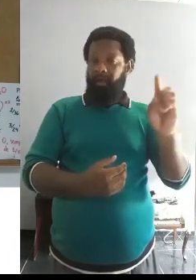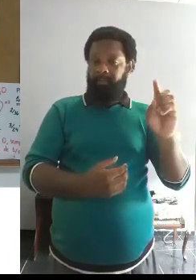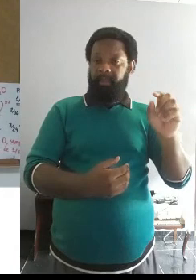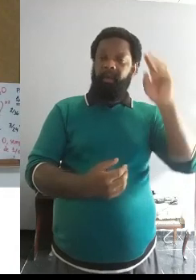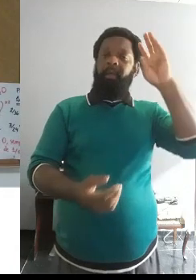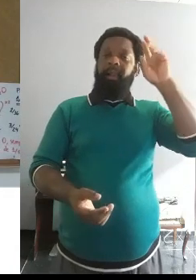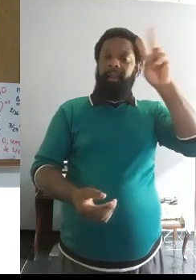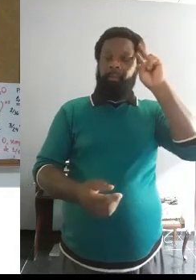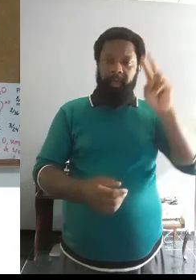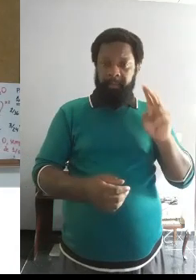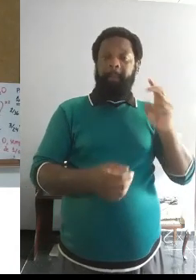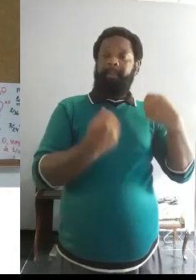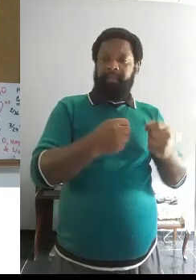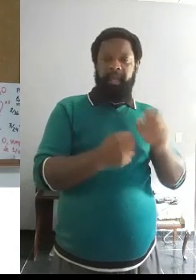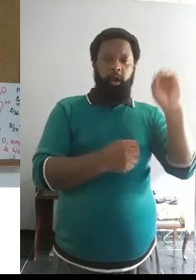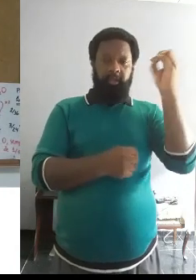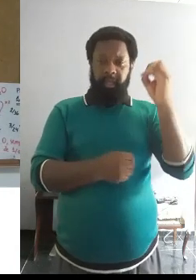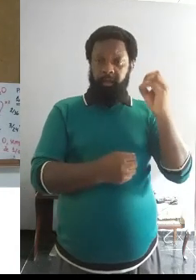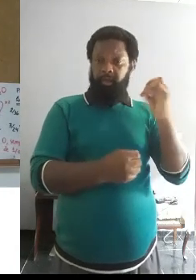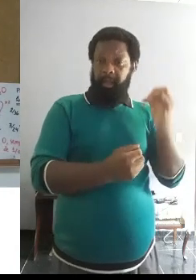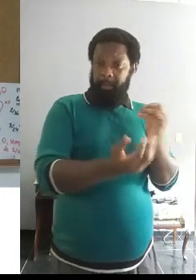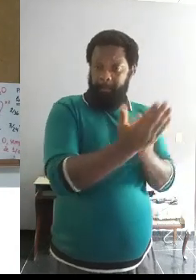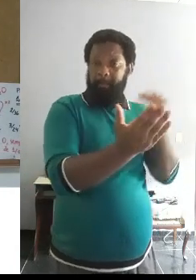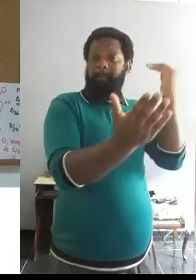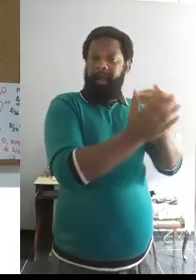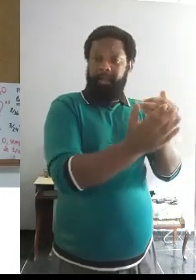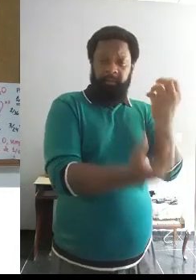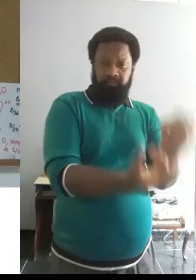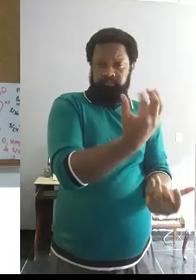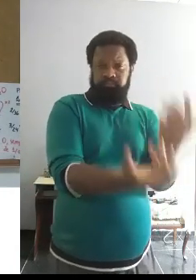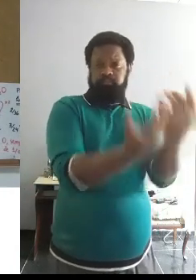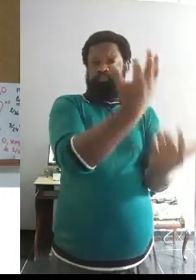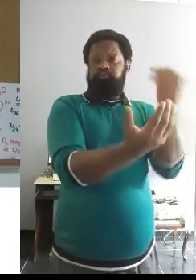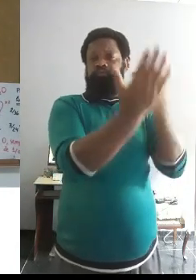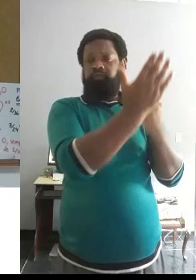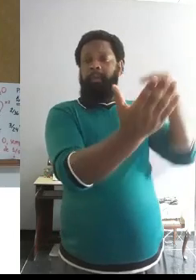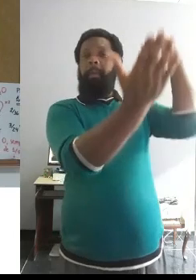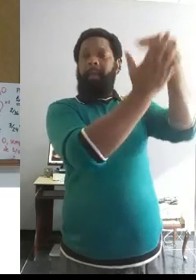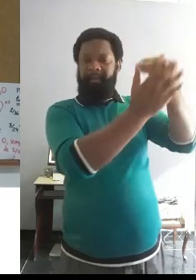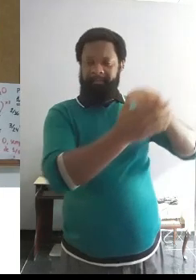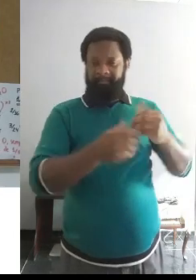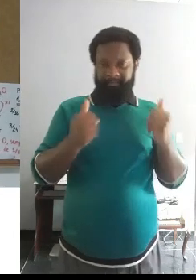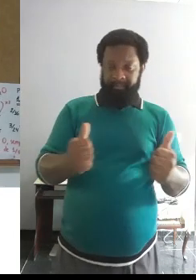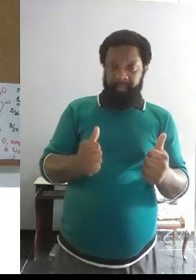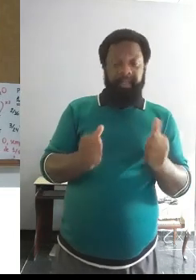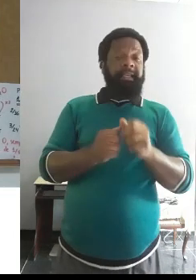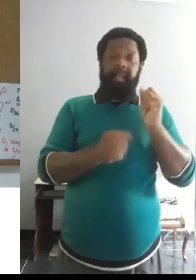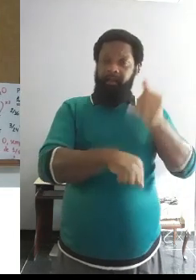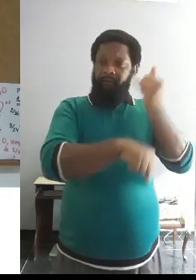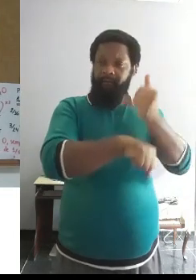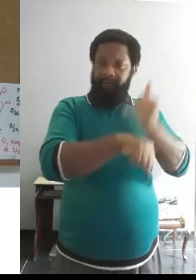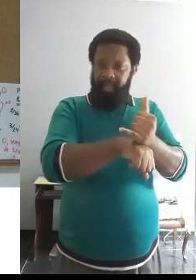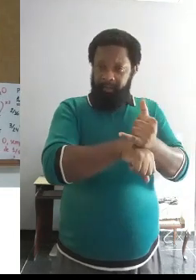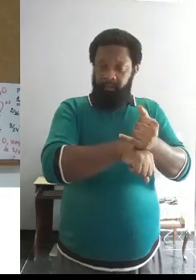disso. Combustão precisa ter oxigênio. Quanto mais oxigênio, maior vai ser sua combustão, maior vai ser sua queima. Se o ferro